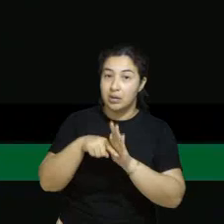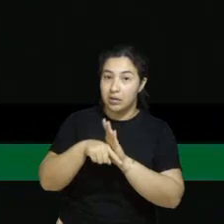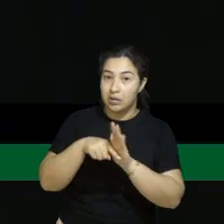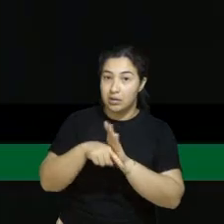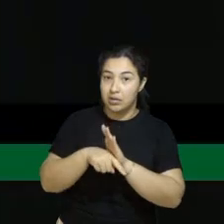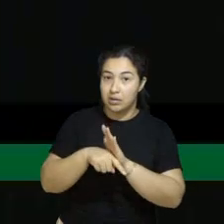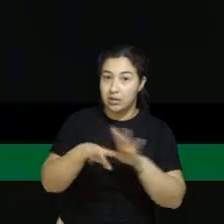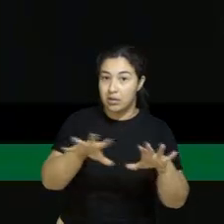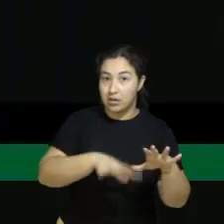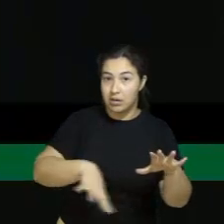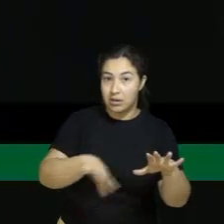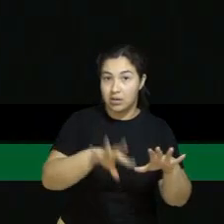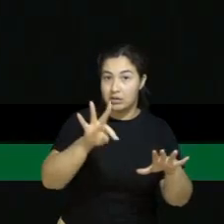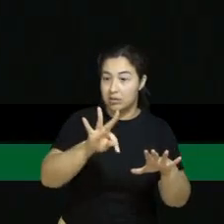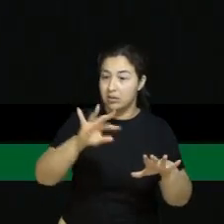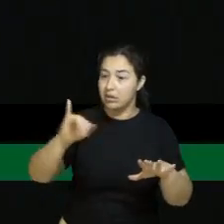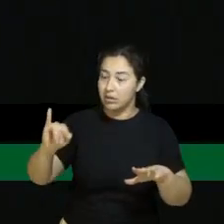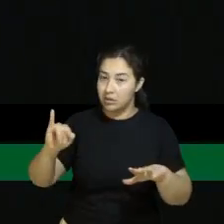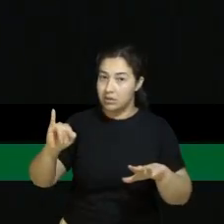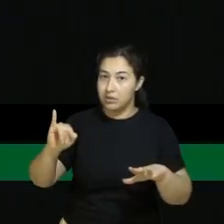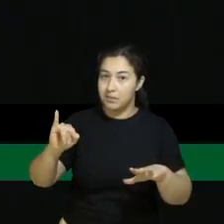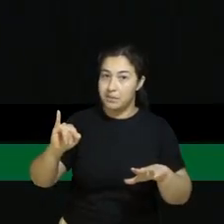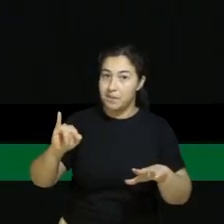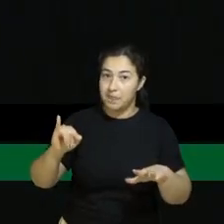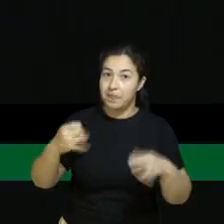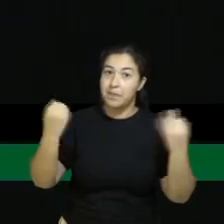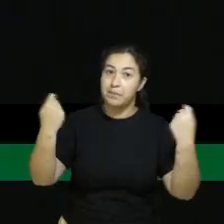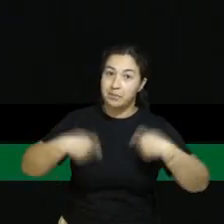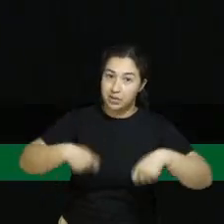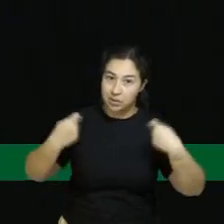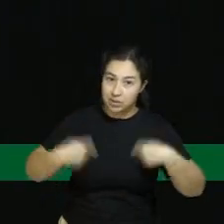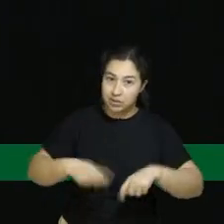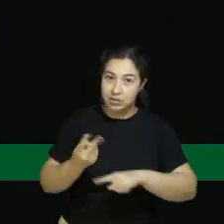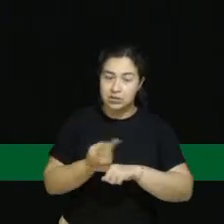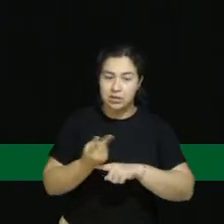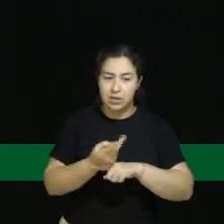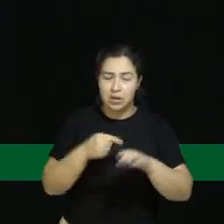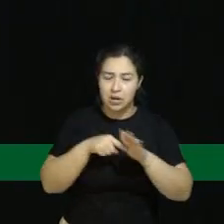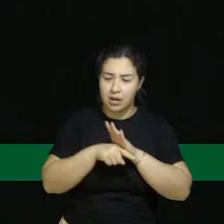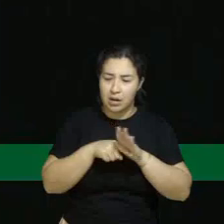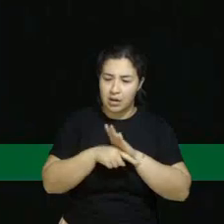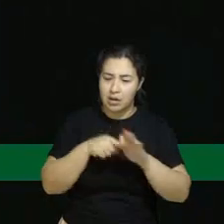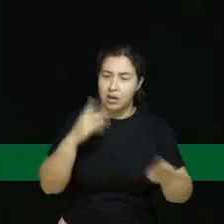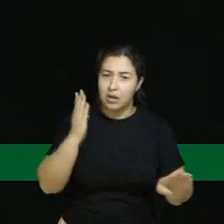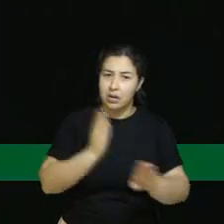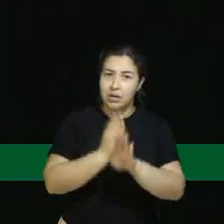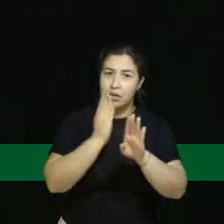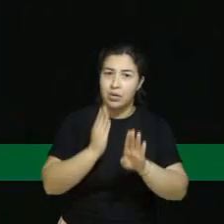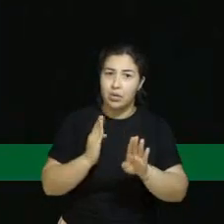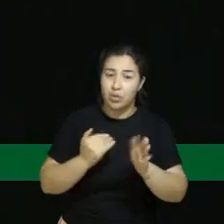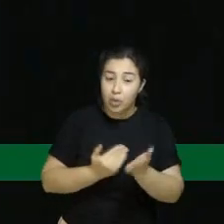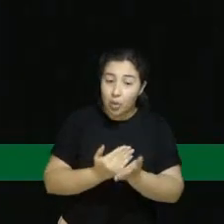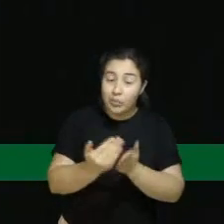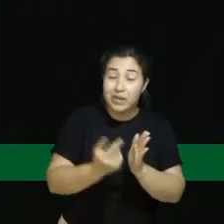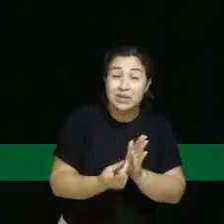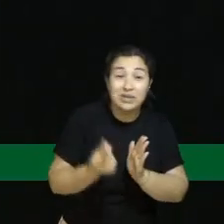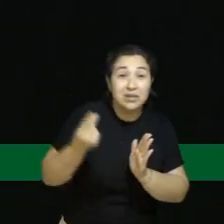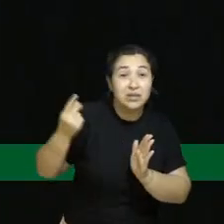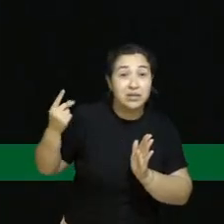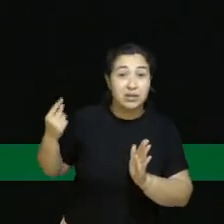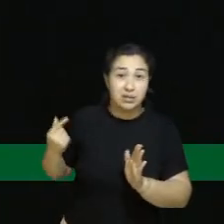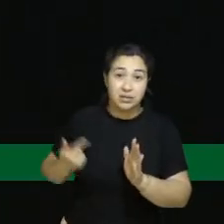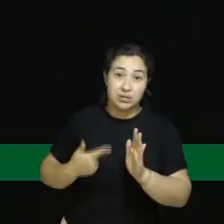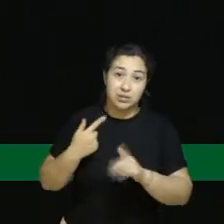informação, justamente aquela que deveria ter fiscalizado de forma mais eficaz o início anterior a qualquer tipo